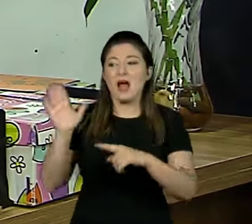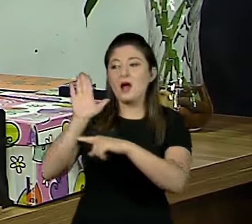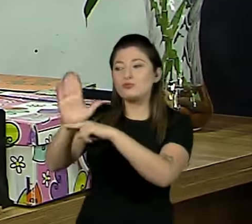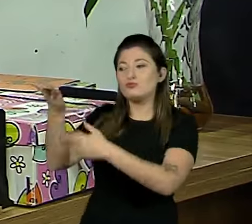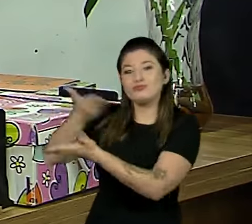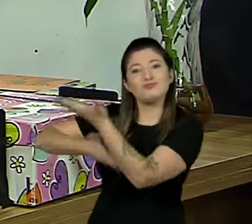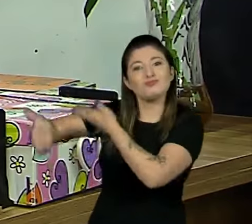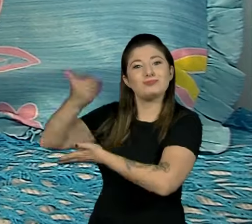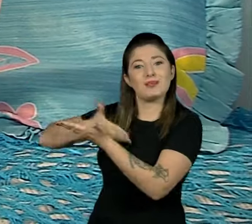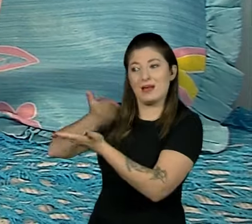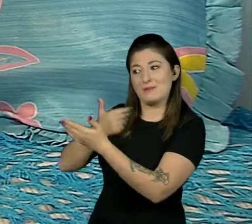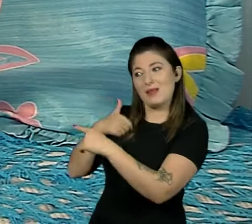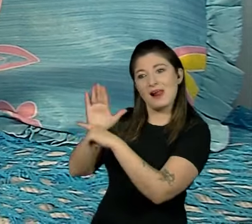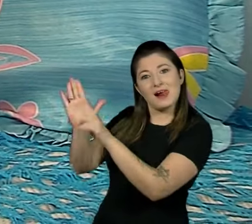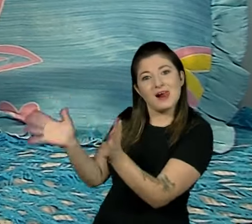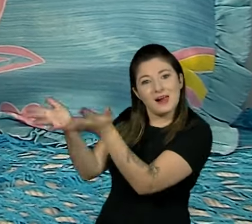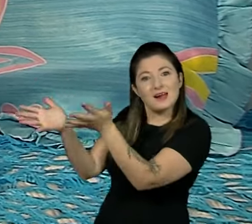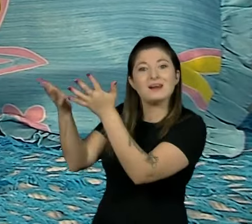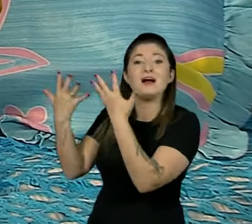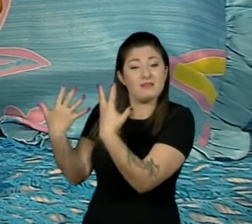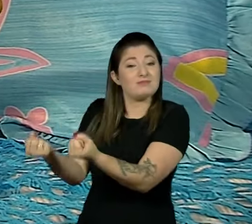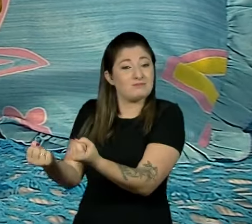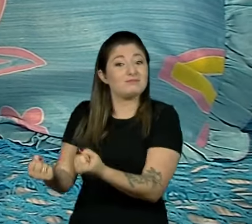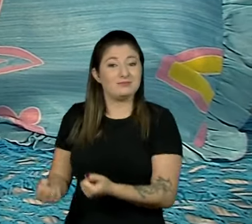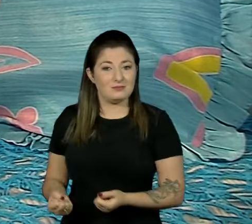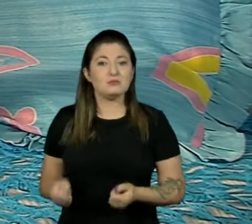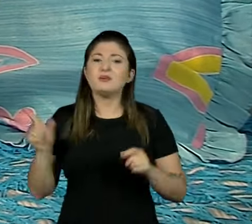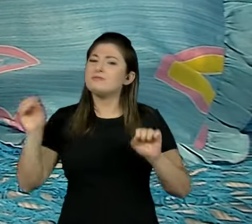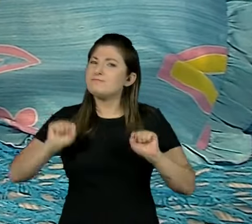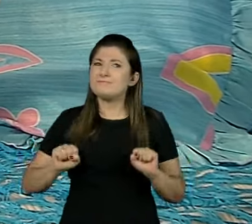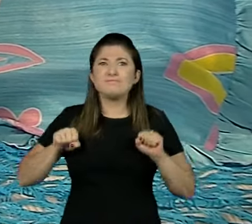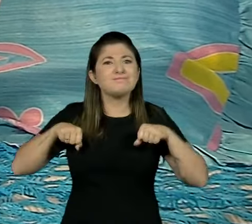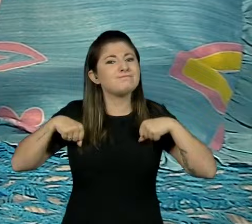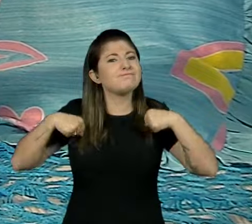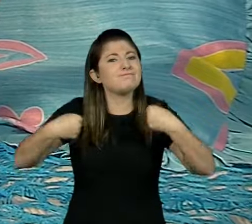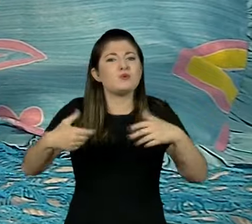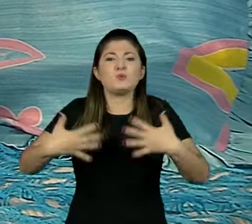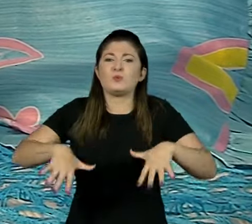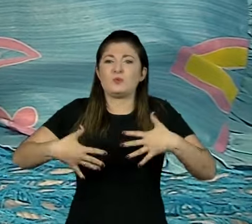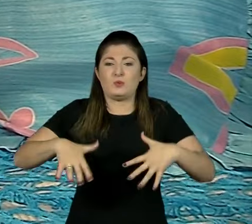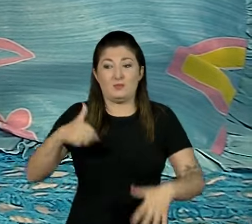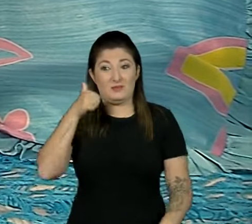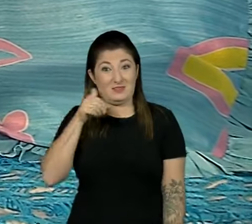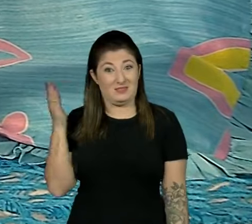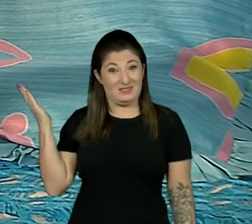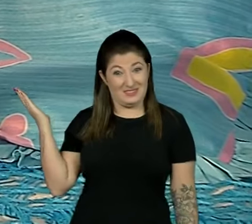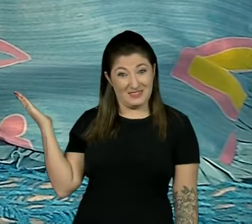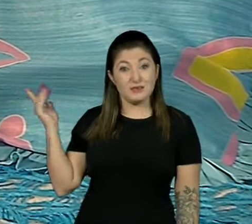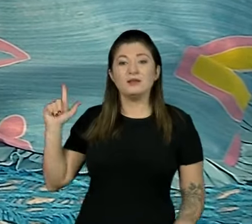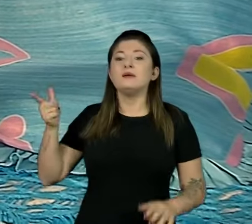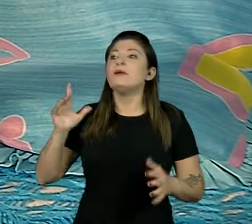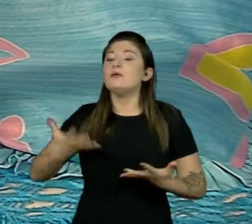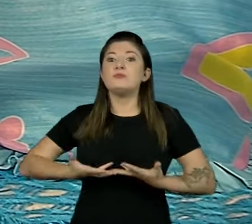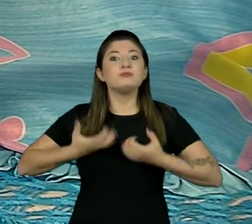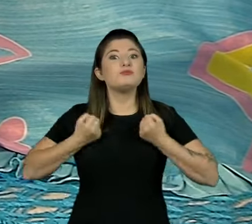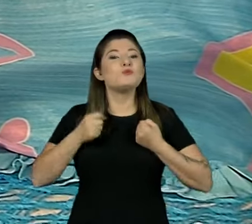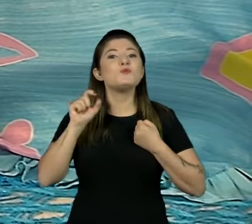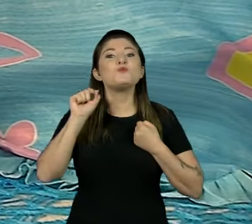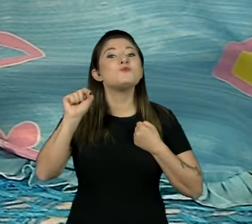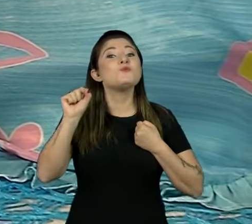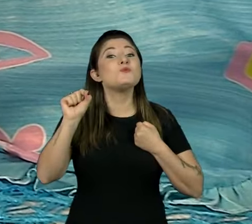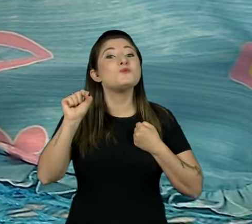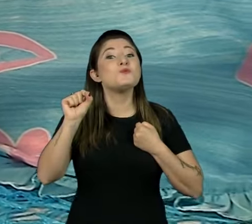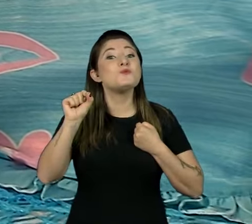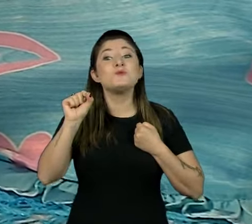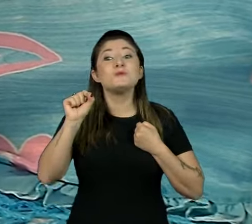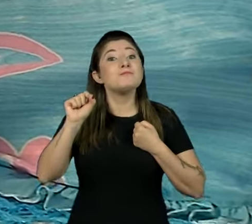alunos a fazerem as coisas. Com tanto empenho, Isabela foi surpreendida com um título inesperado. Ela